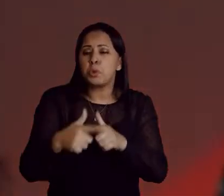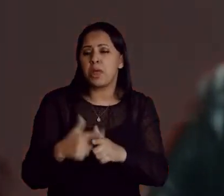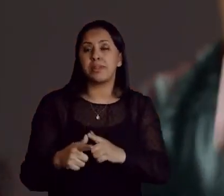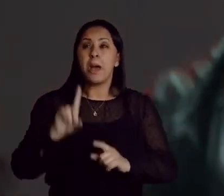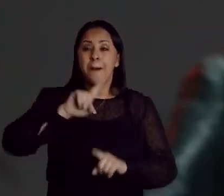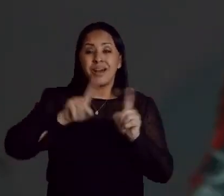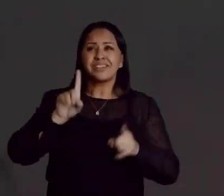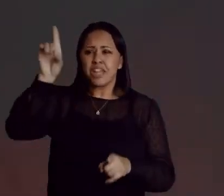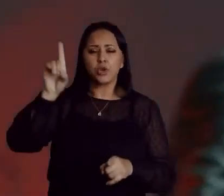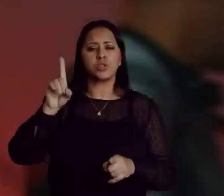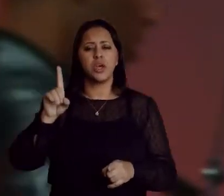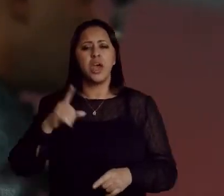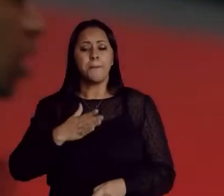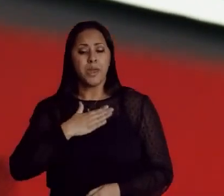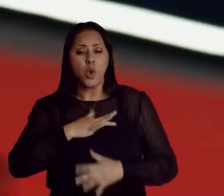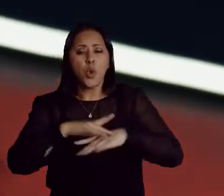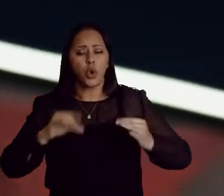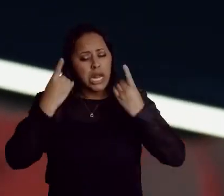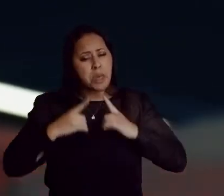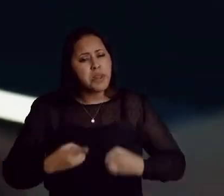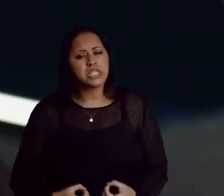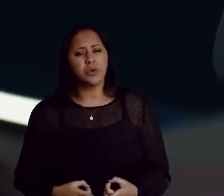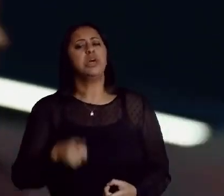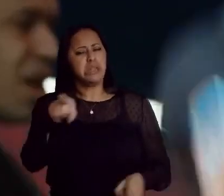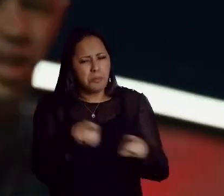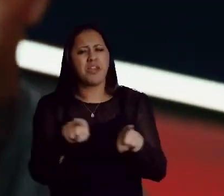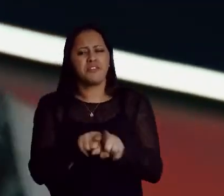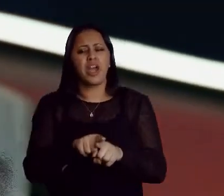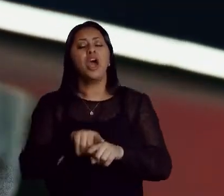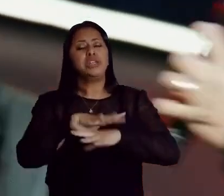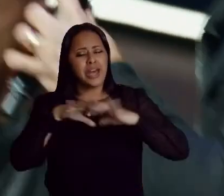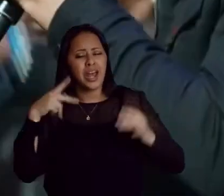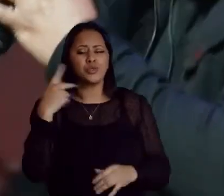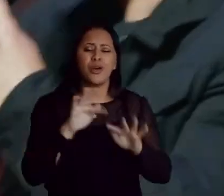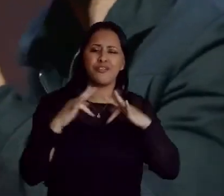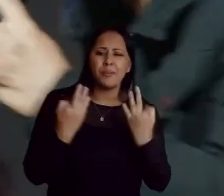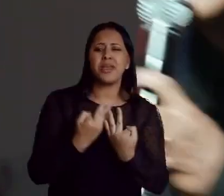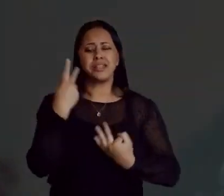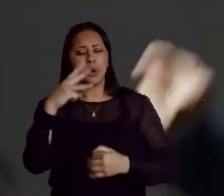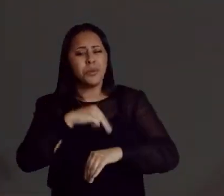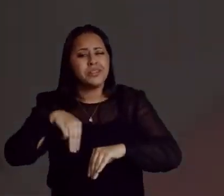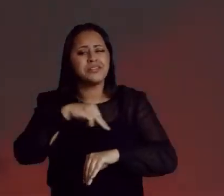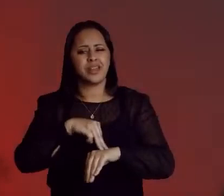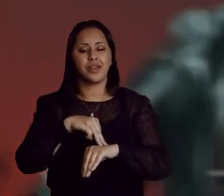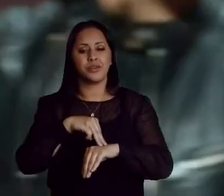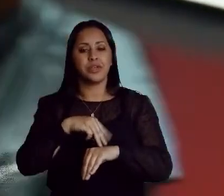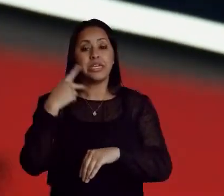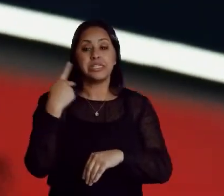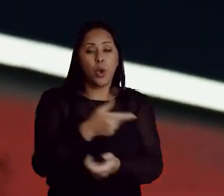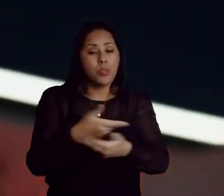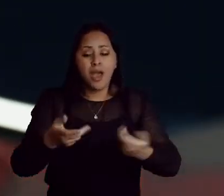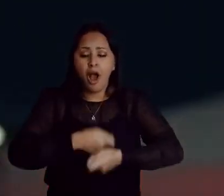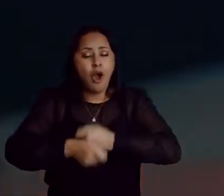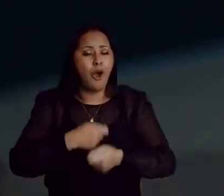depressão, através de uma canção que Ele me deu, Deus vai sarar teu coração, Deus vai sarar tua família, Deus vai sarar teu ministério, Deus vai sarar teu